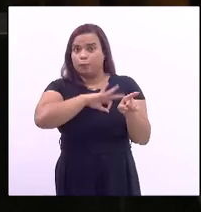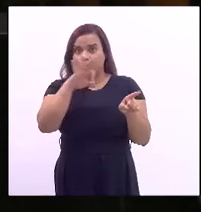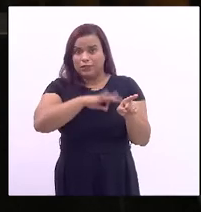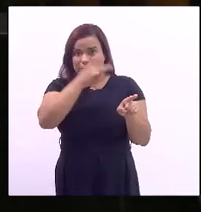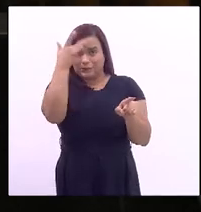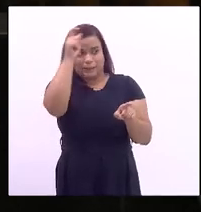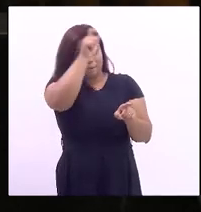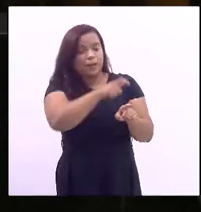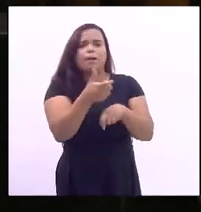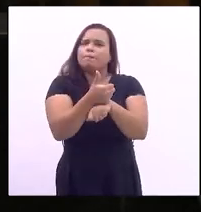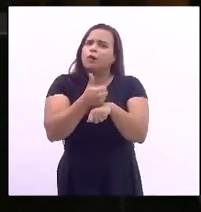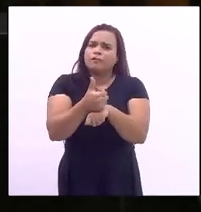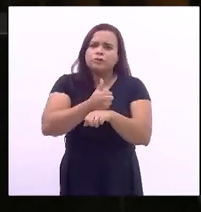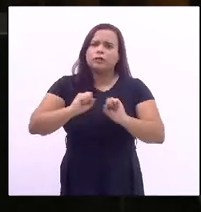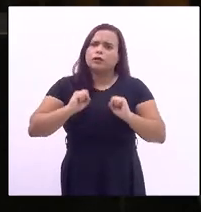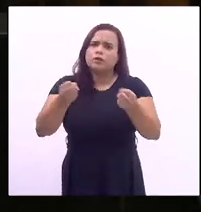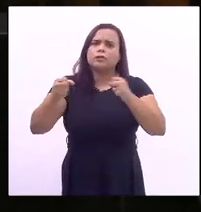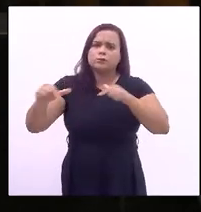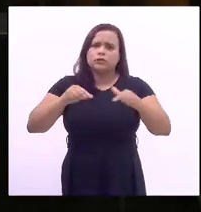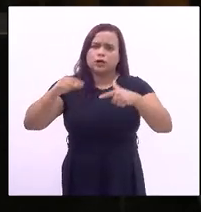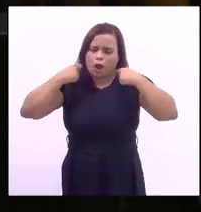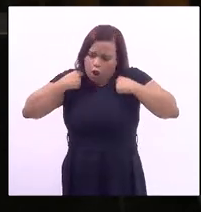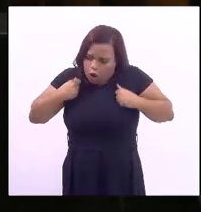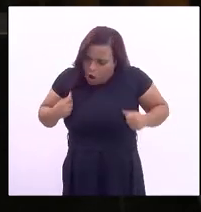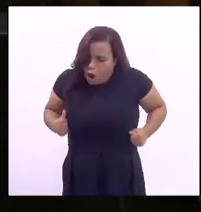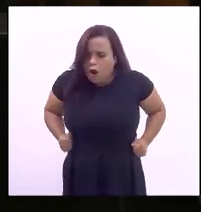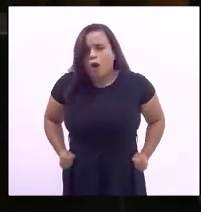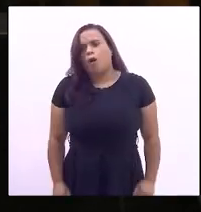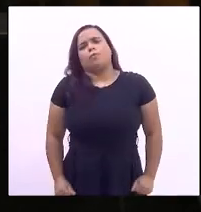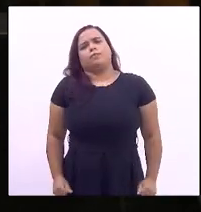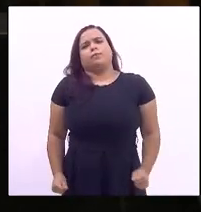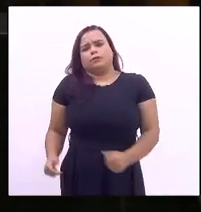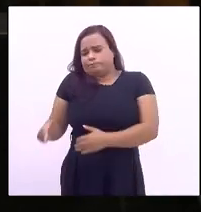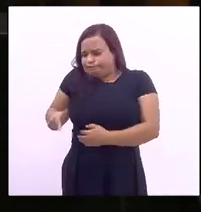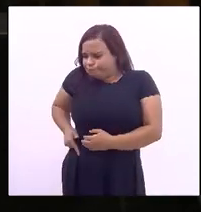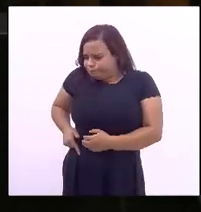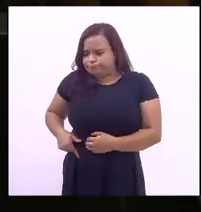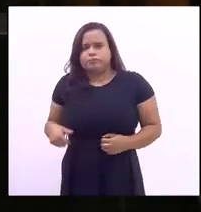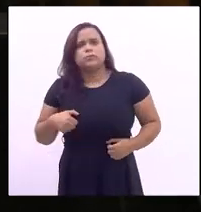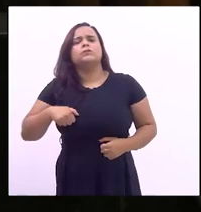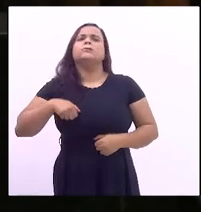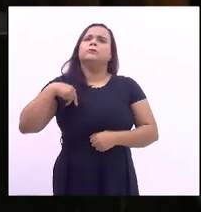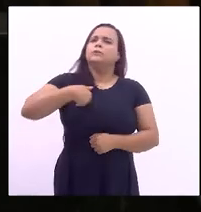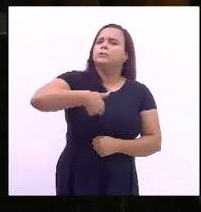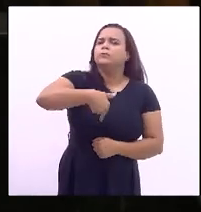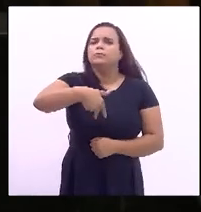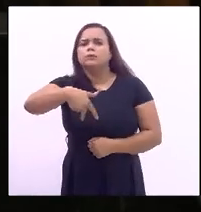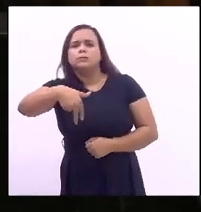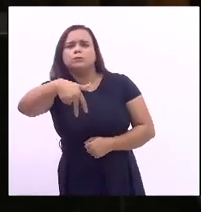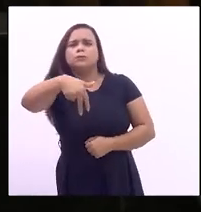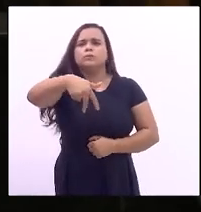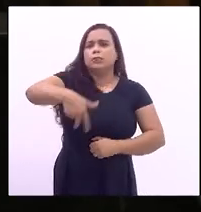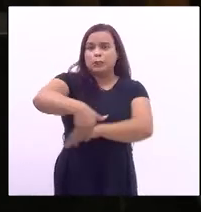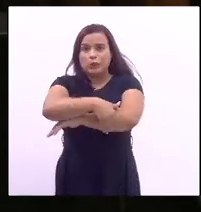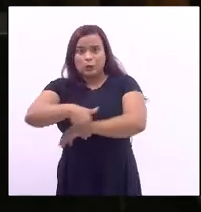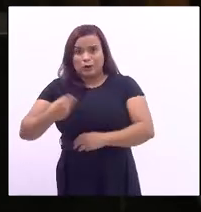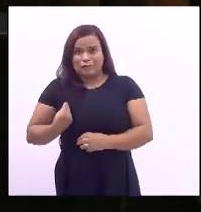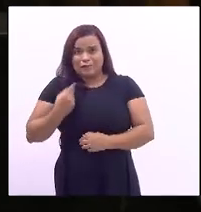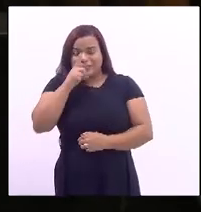aquele profissional que coloca uma farda Coloca sua vida em risco para nos defender